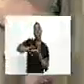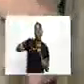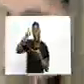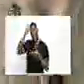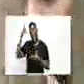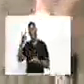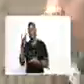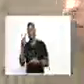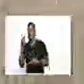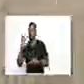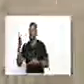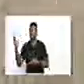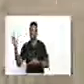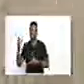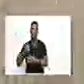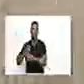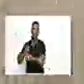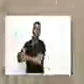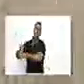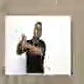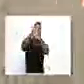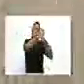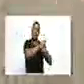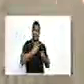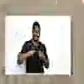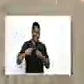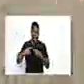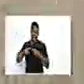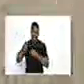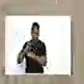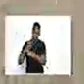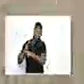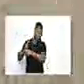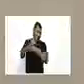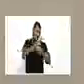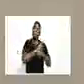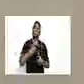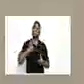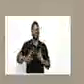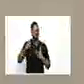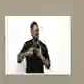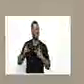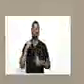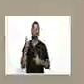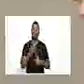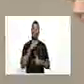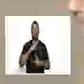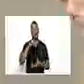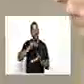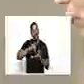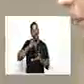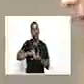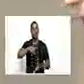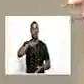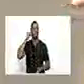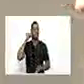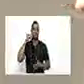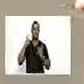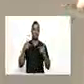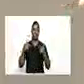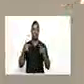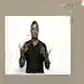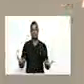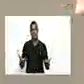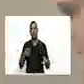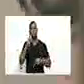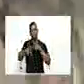pessoas para varrer vor inteiro Então essa deficiência nós temos mesmo então esse esse da